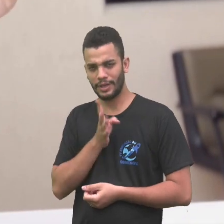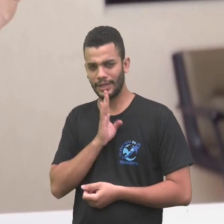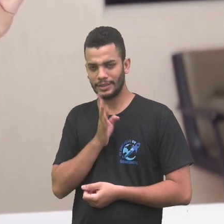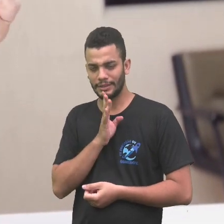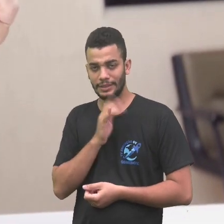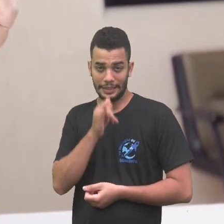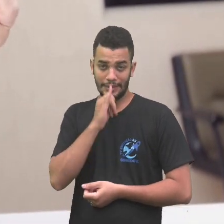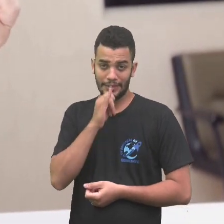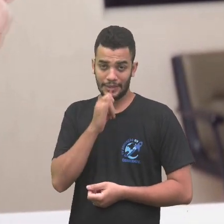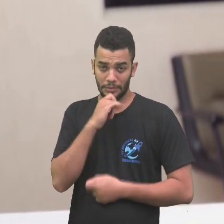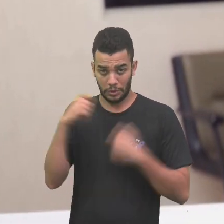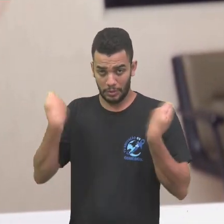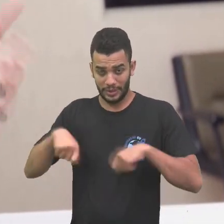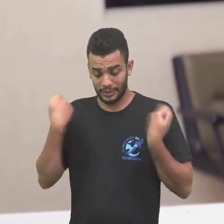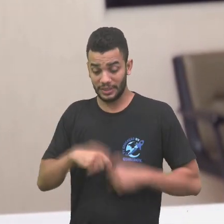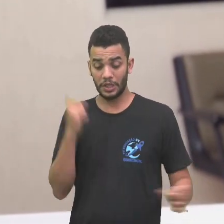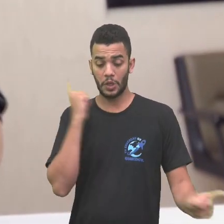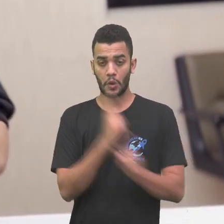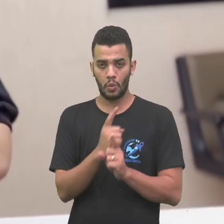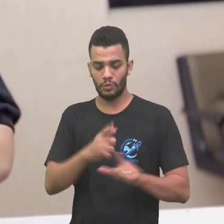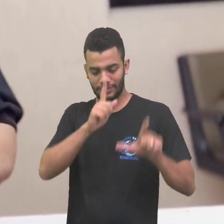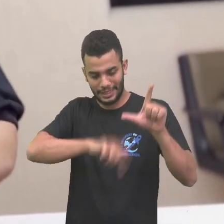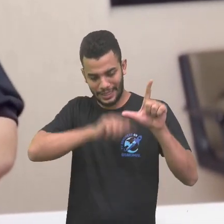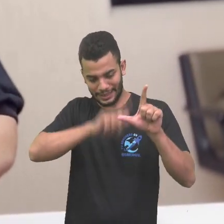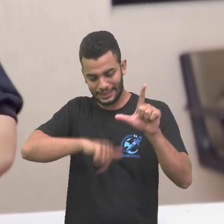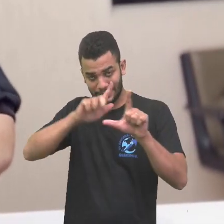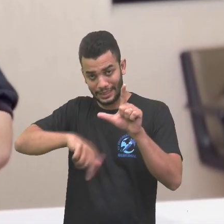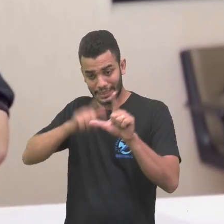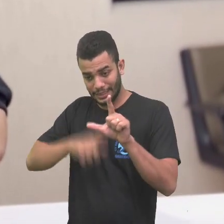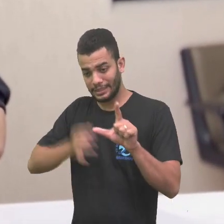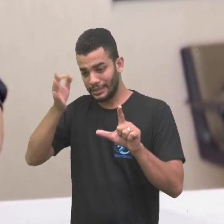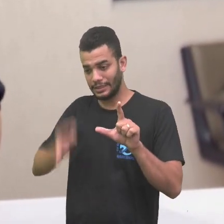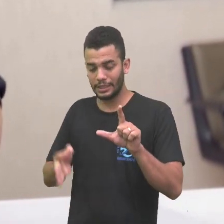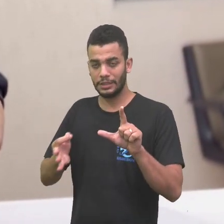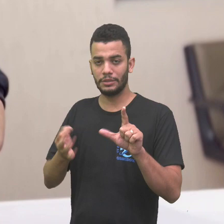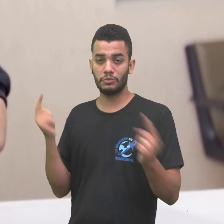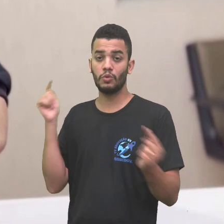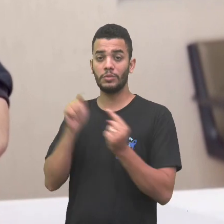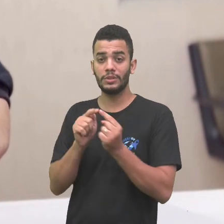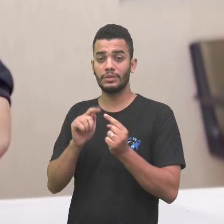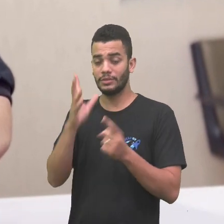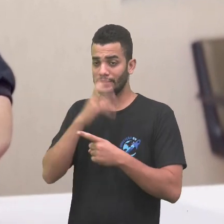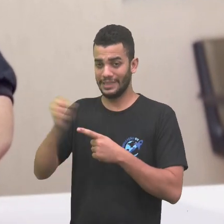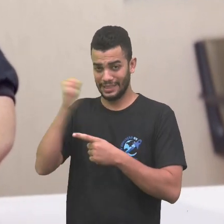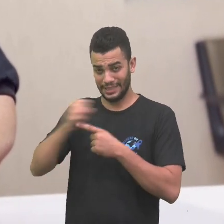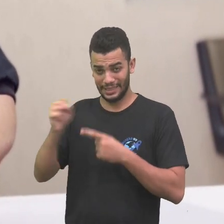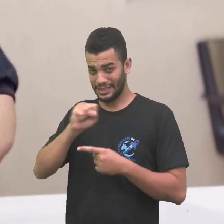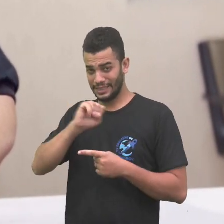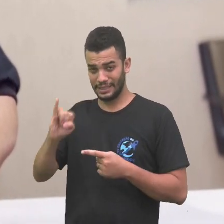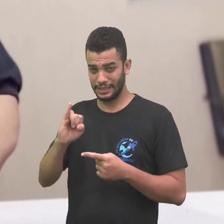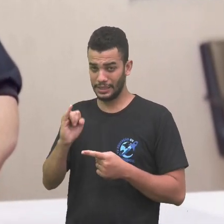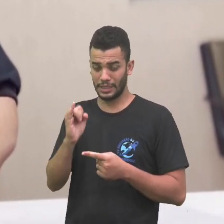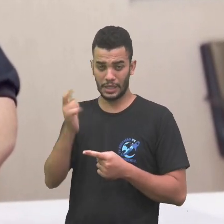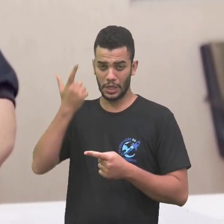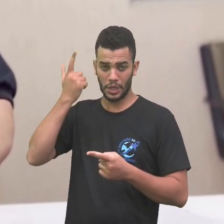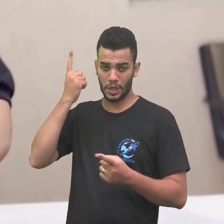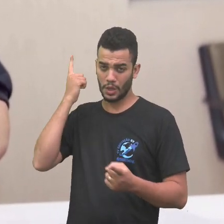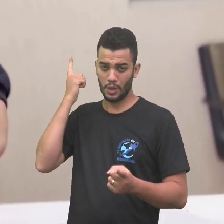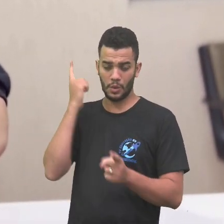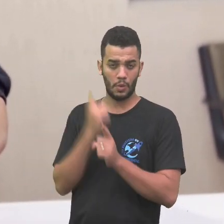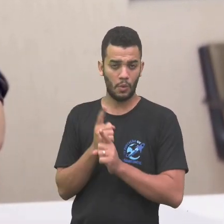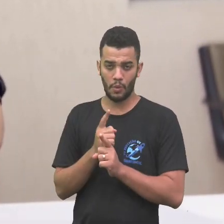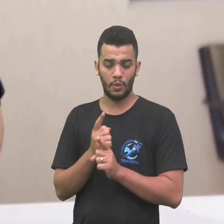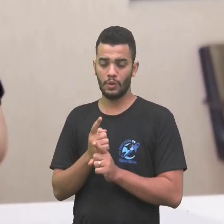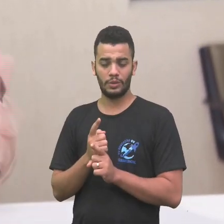versão tecnológica dessa brincadeira. A partir dessa boa e renovada brincadeira da forca, as crianças